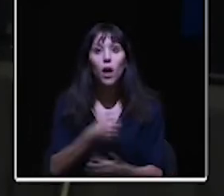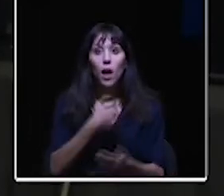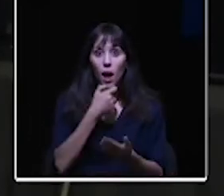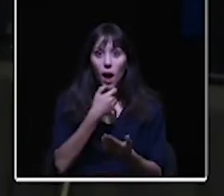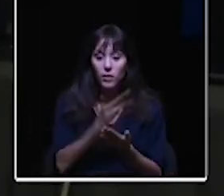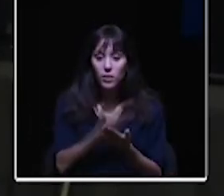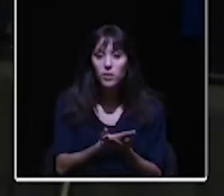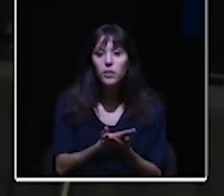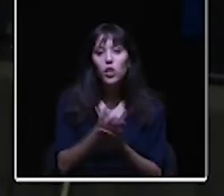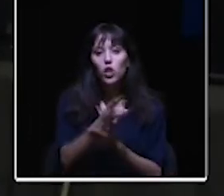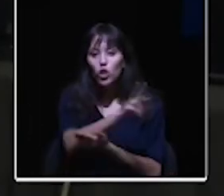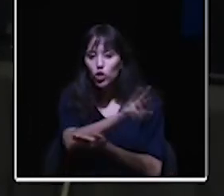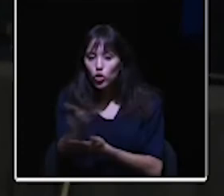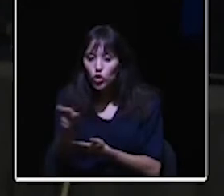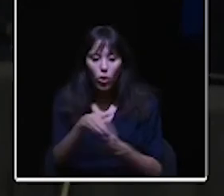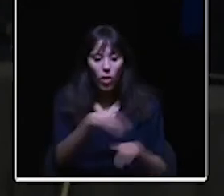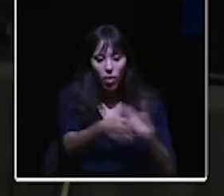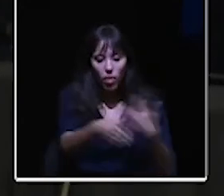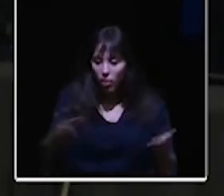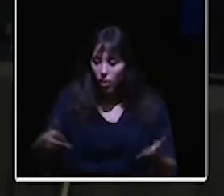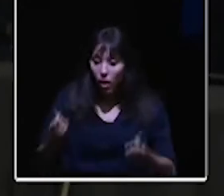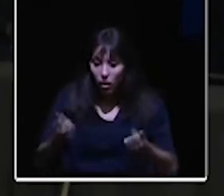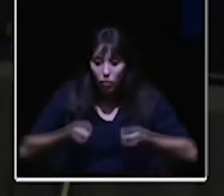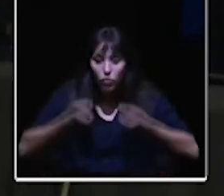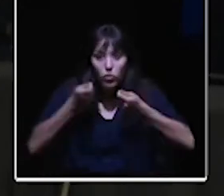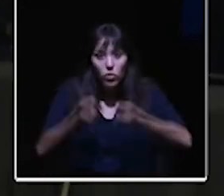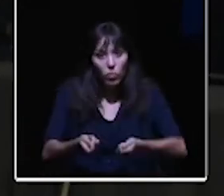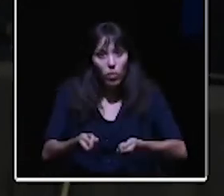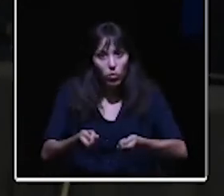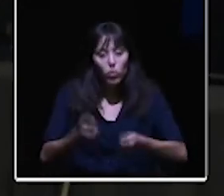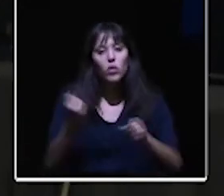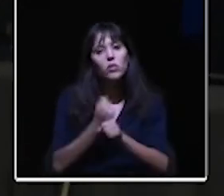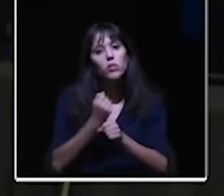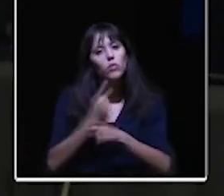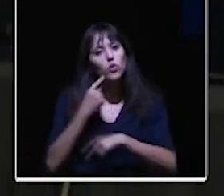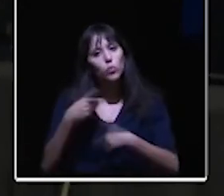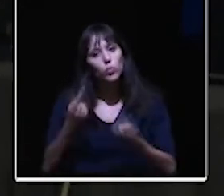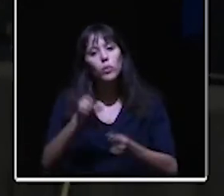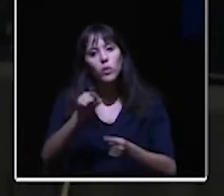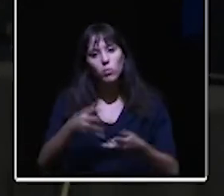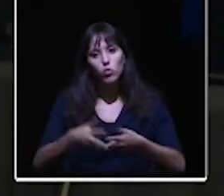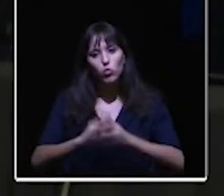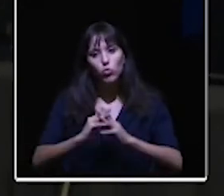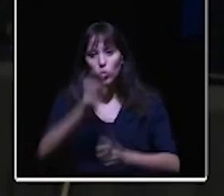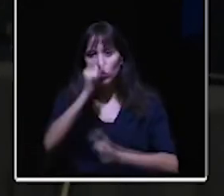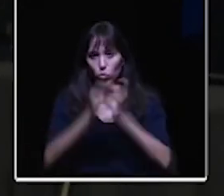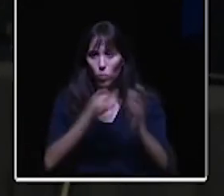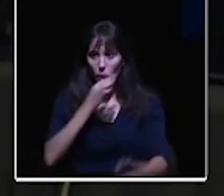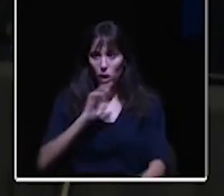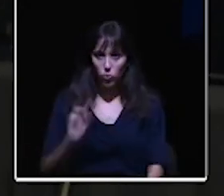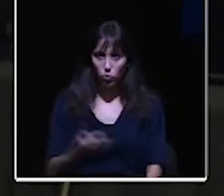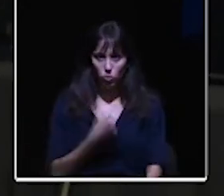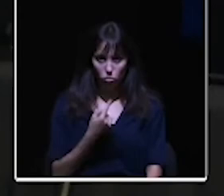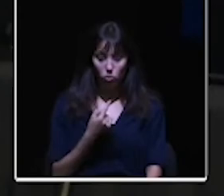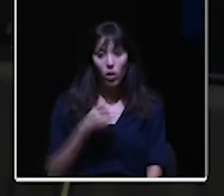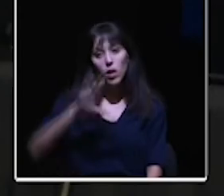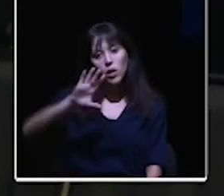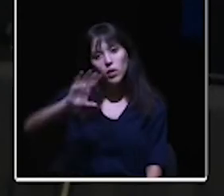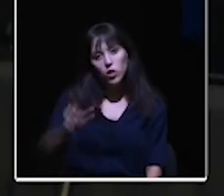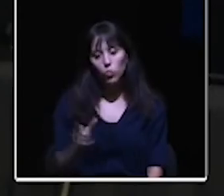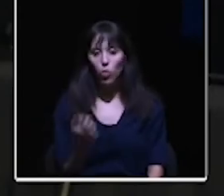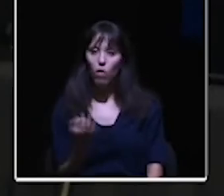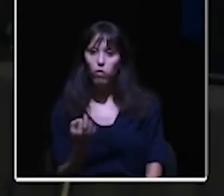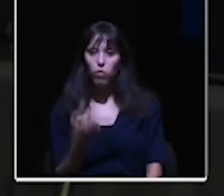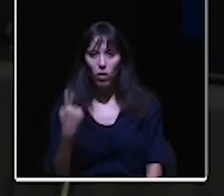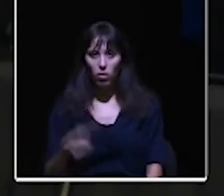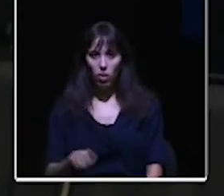redistribuição da riqueza. Faz com o investimento no que é o bem comum, nos serviços públicos e na infraestrutura que é de todos. Lisboa está comprometida com a